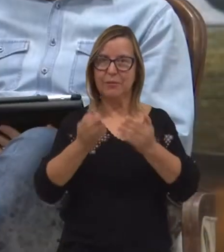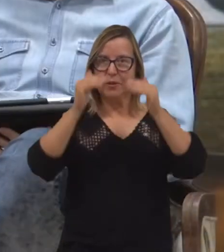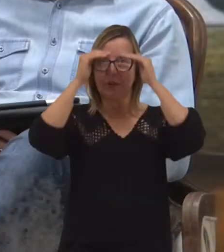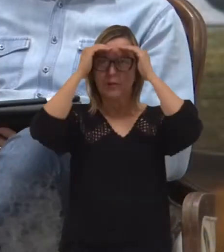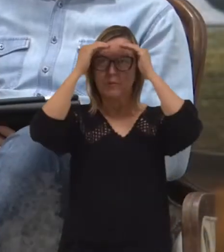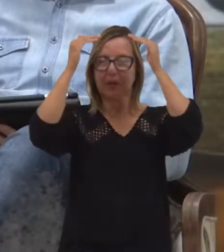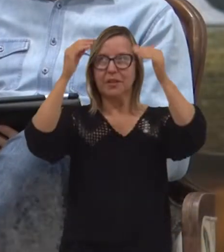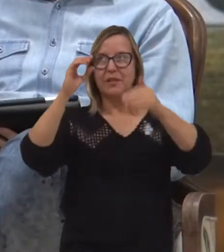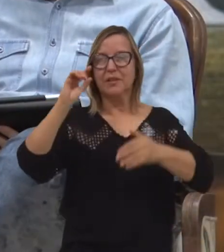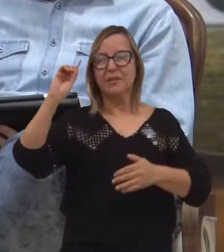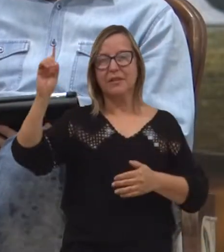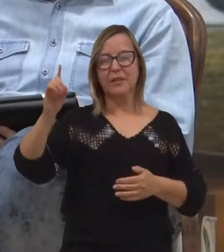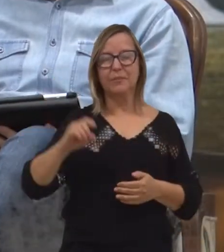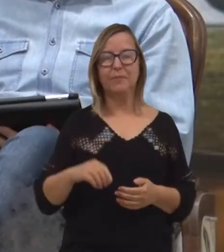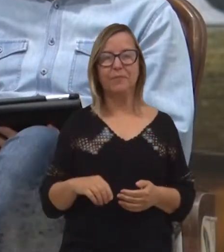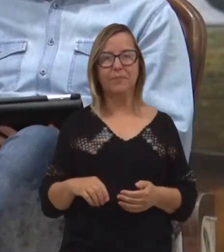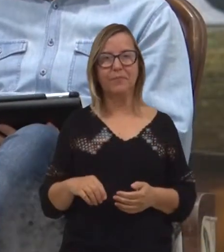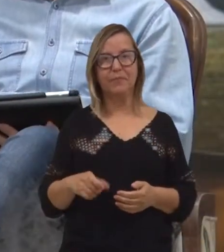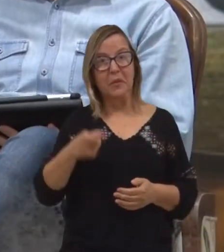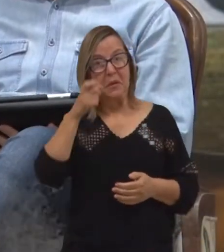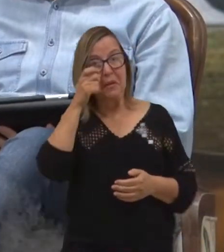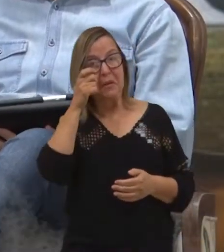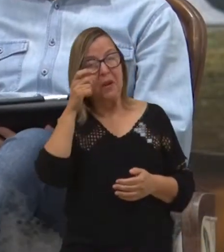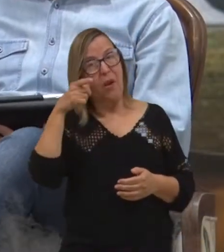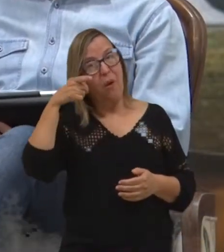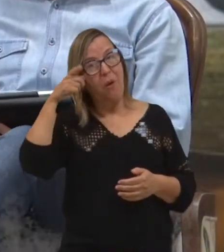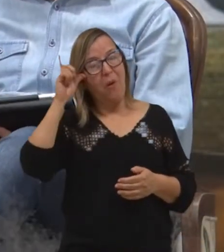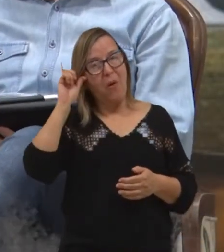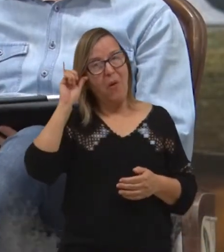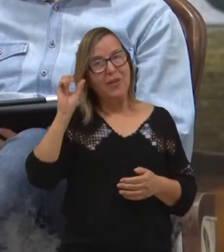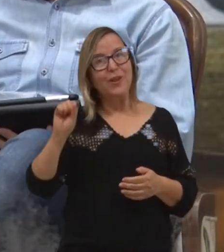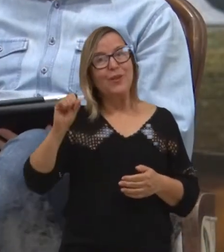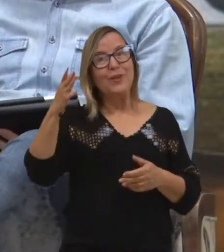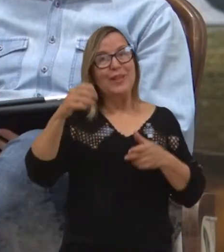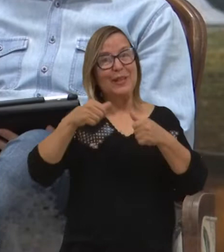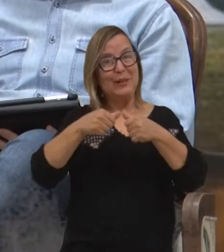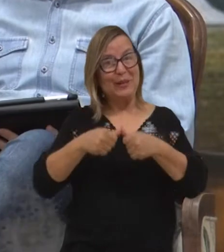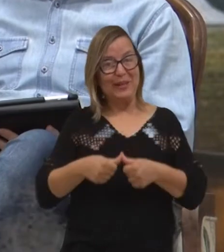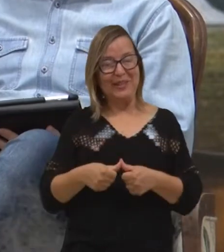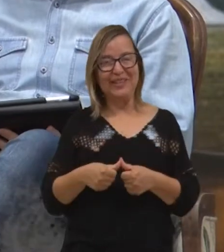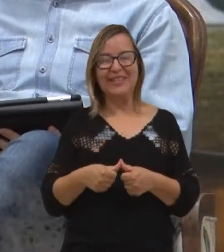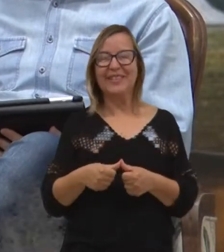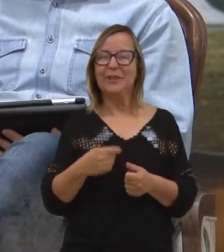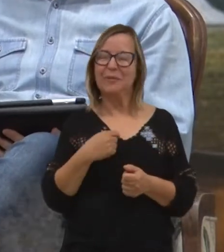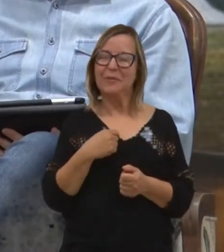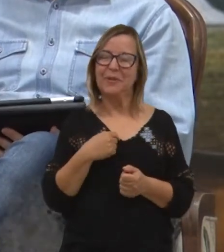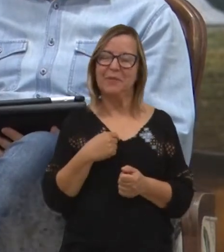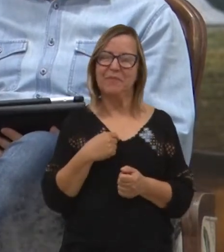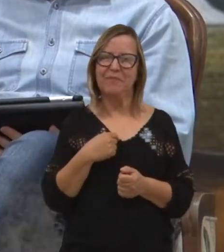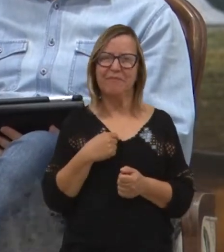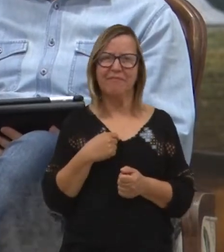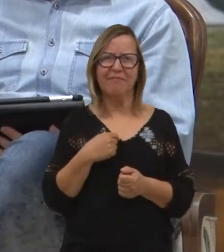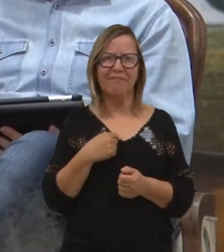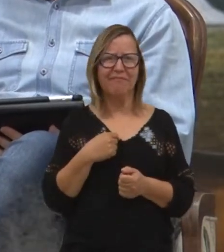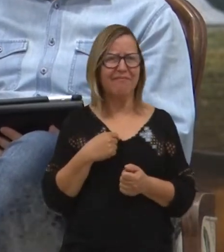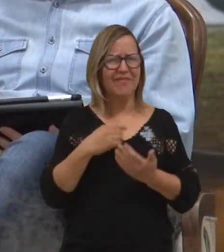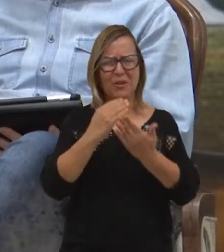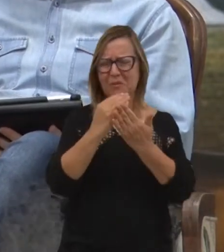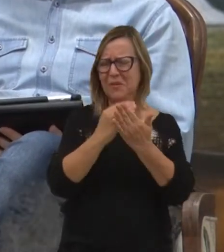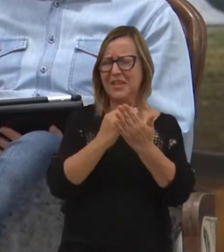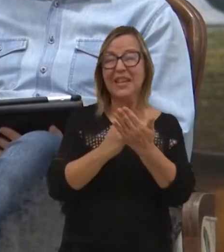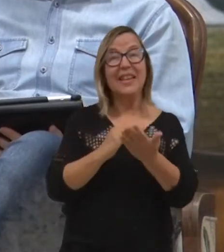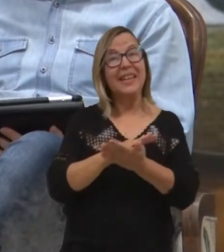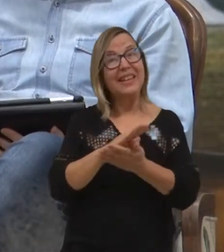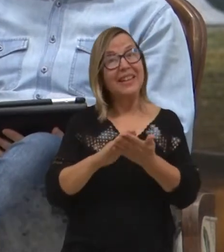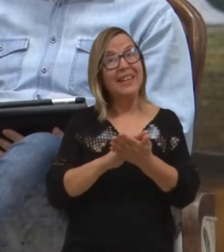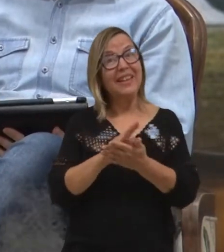não é? É interessante que ontem mesmo aconteceu isso com a gente. Uhum. Não estava programado nada, né?